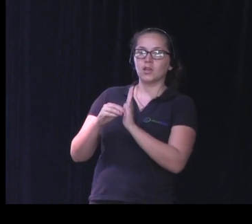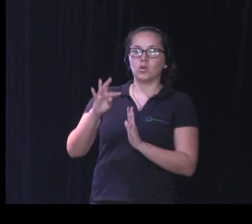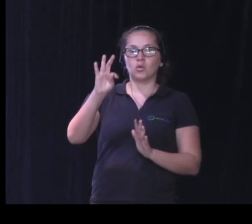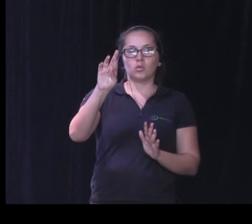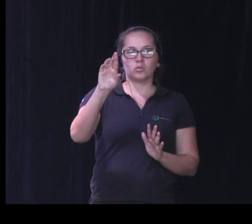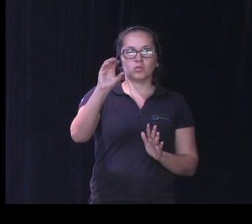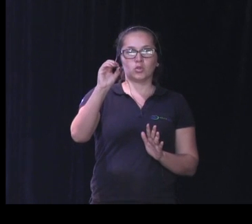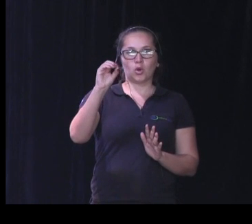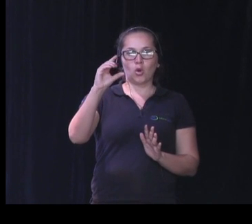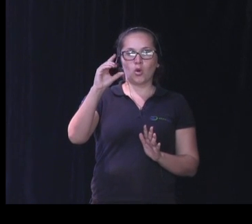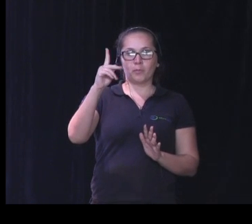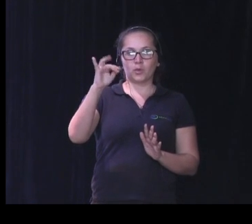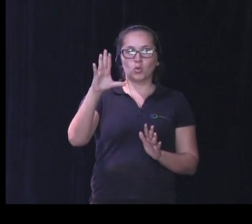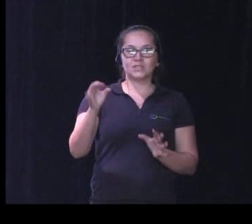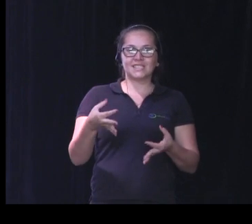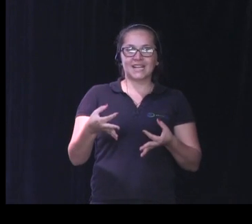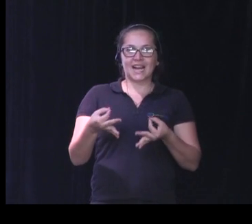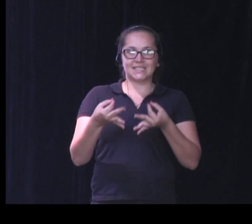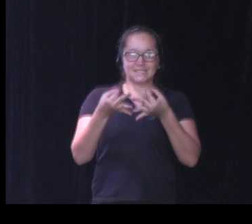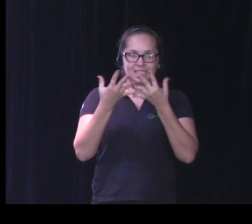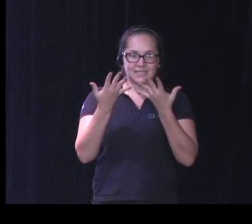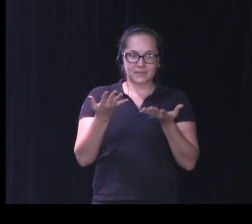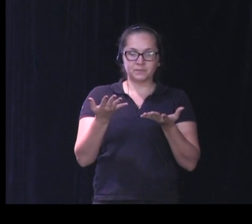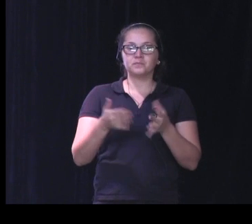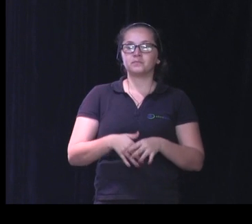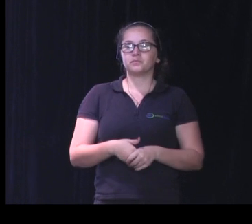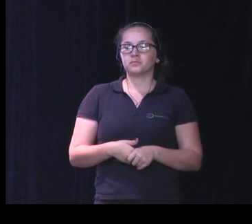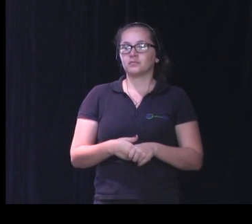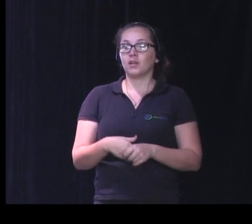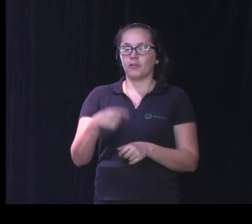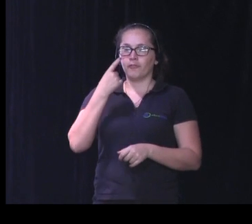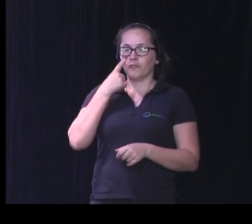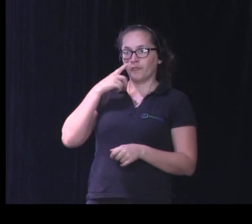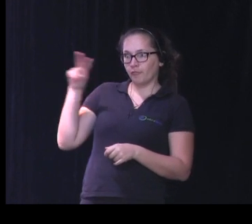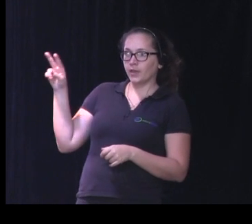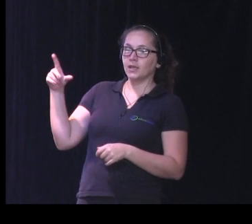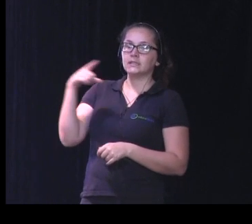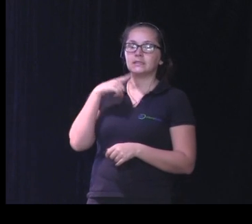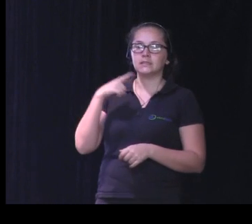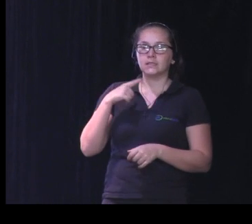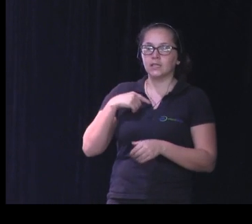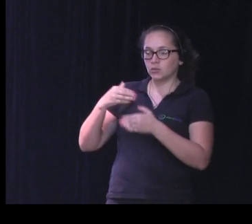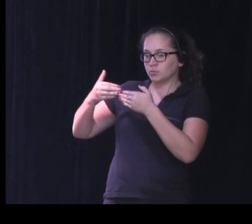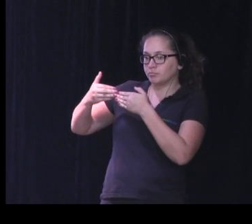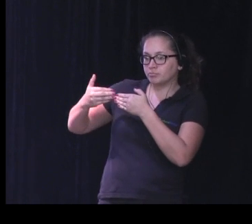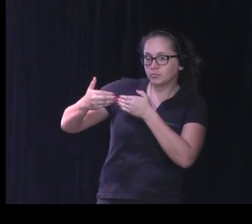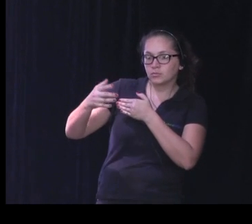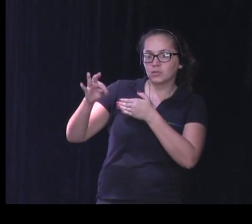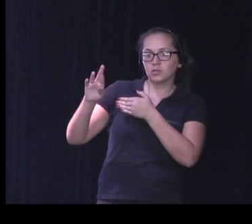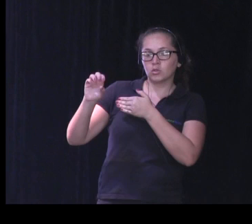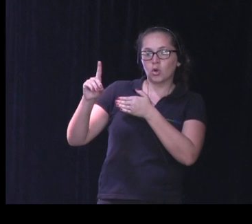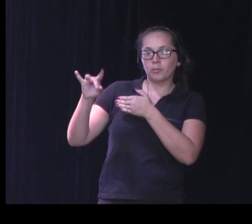aqui eu marquei para vocês o Trópico de Câncer. Vejam, nós